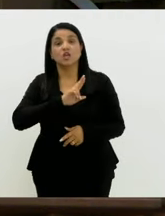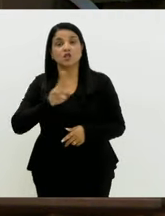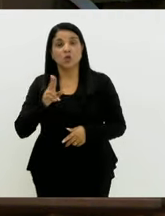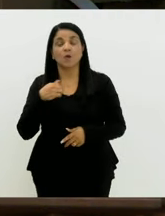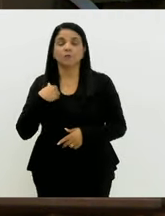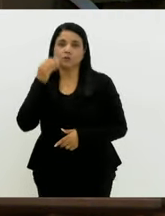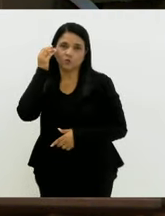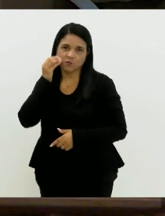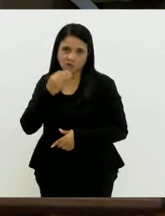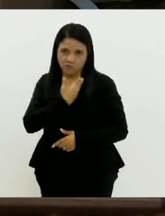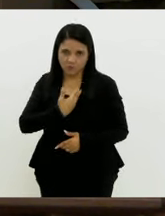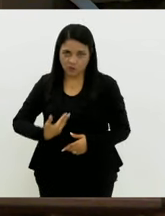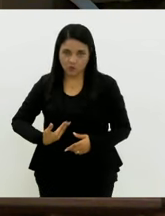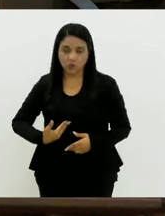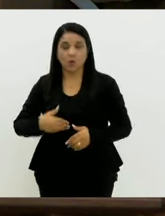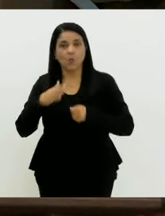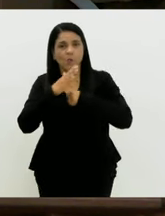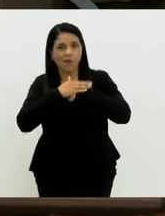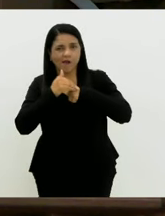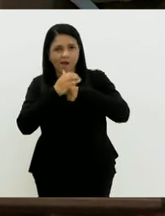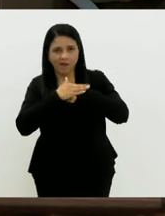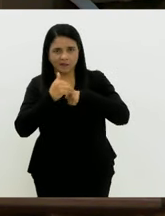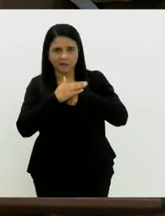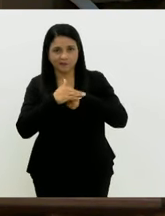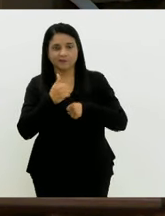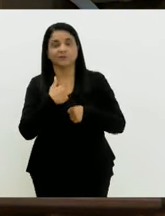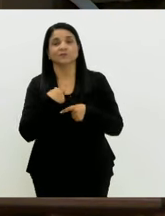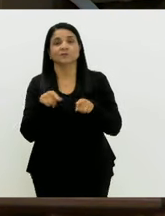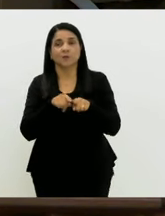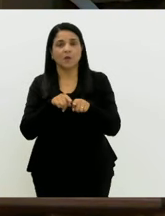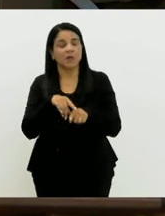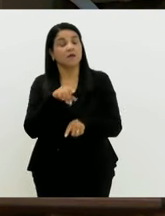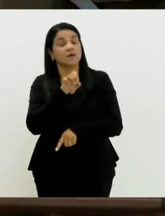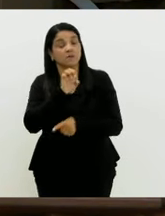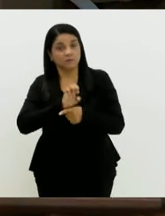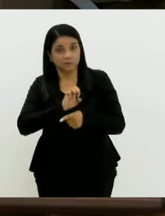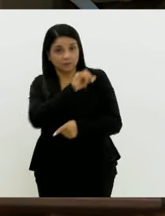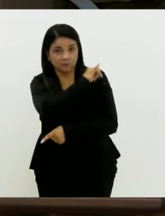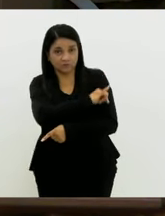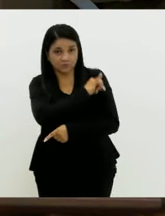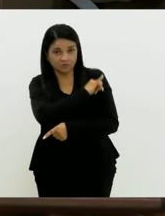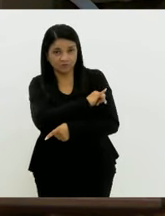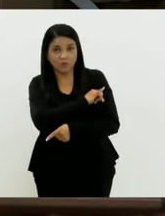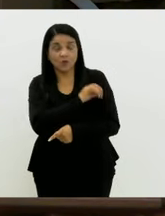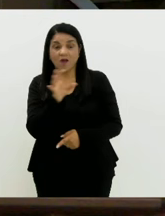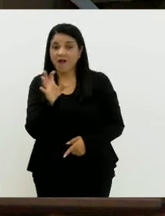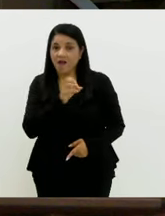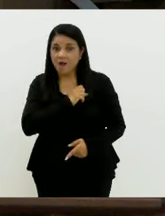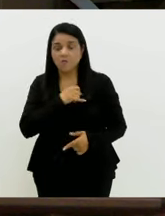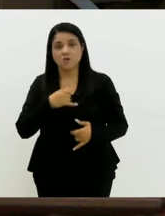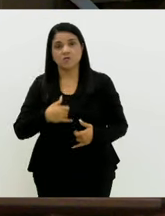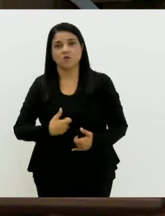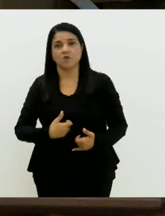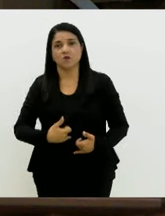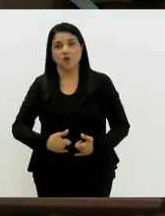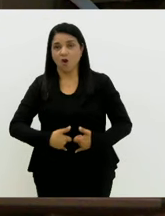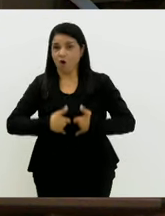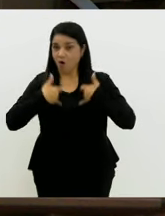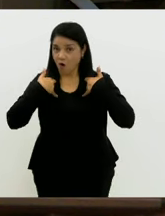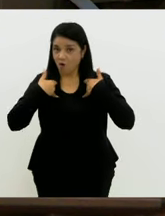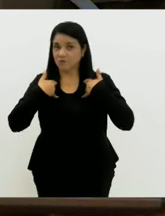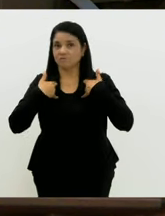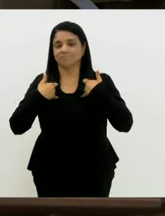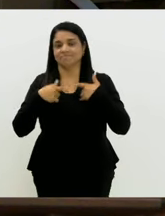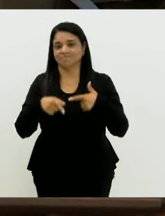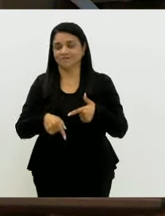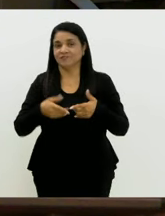pelo carinho que eu tenho com o governo, que o Estado do Rio é um Estado que eu tenho paixão e muita honra de ter nascido e de querer vê-lo brilhar.